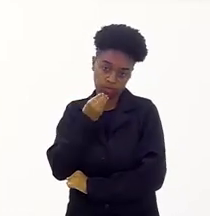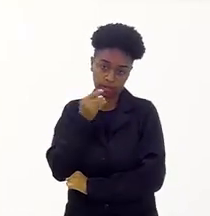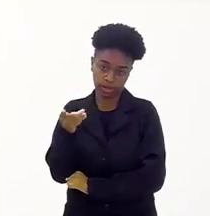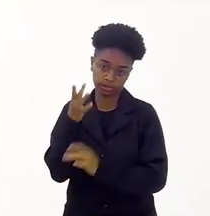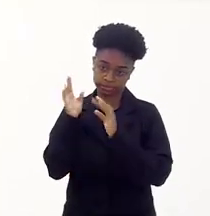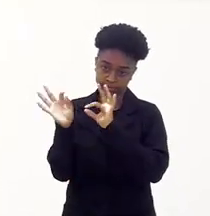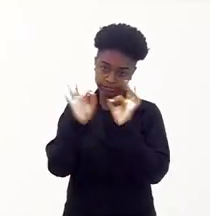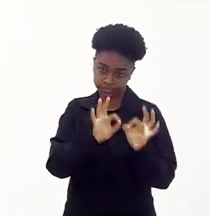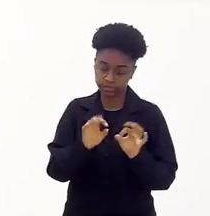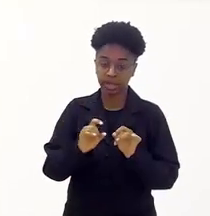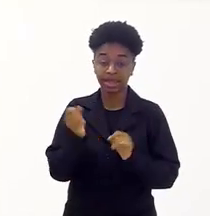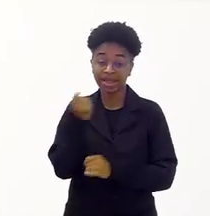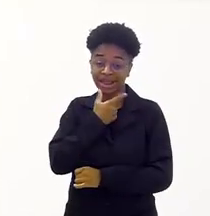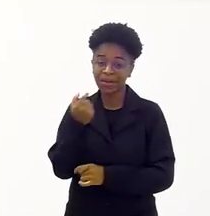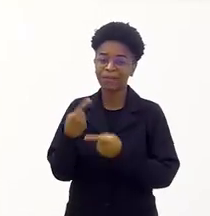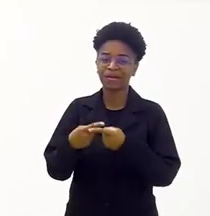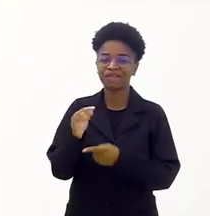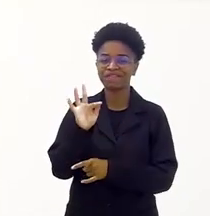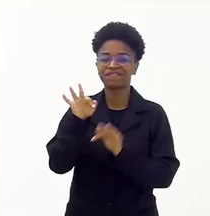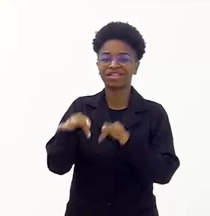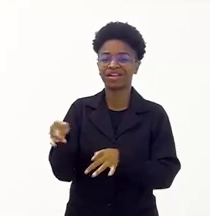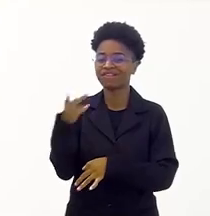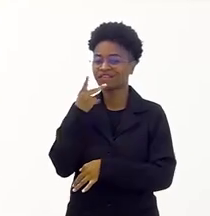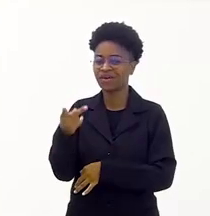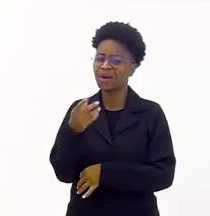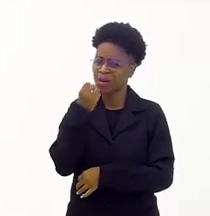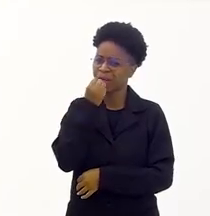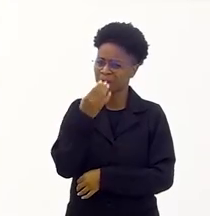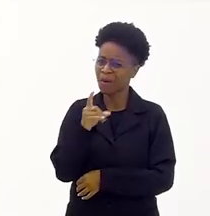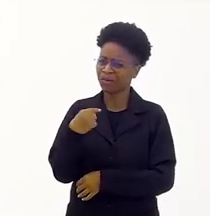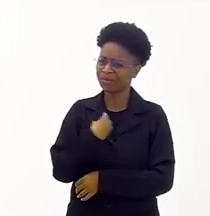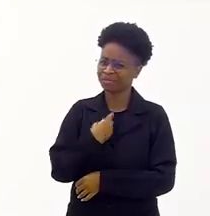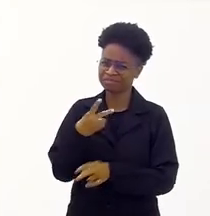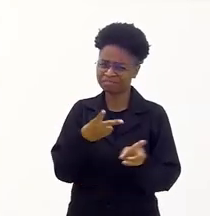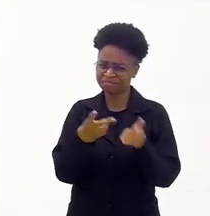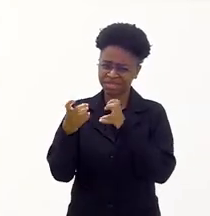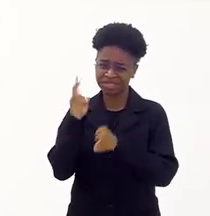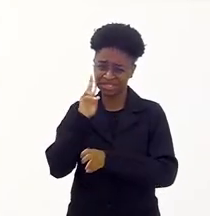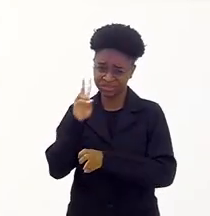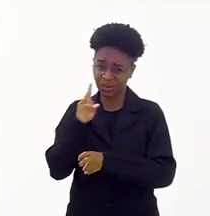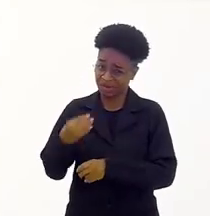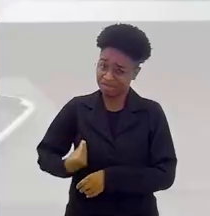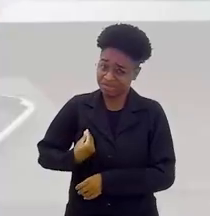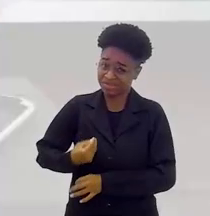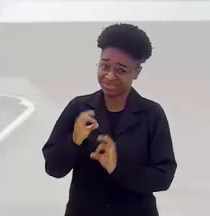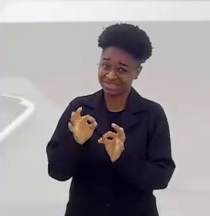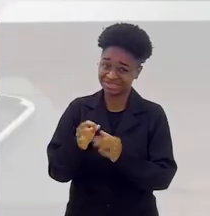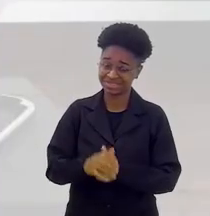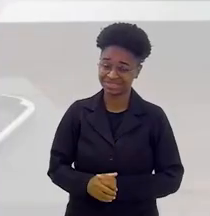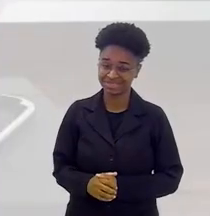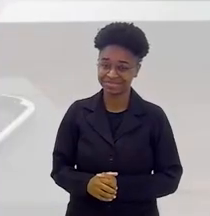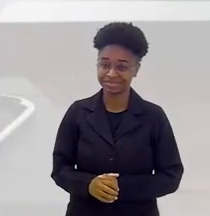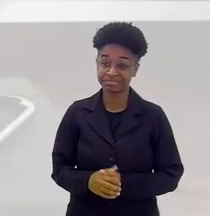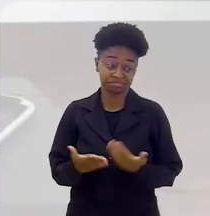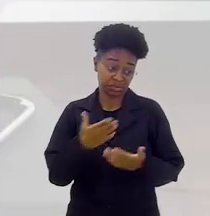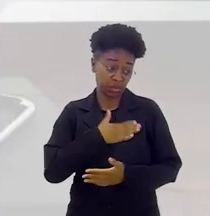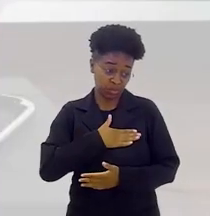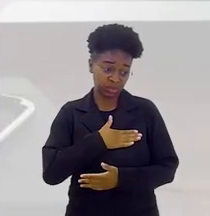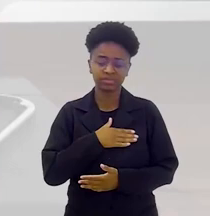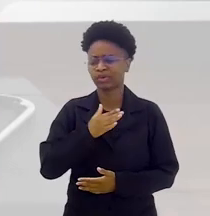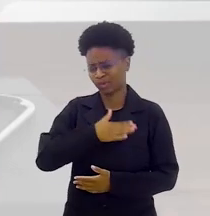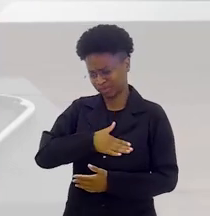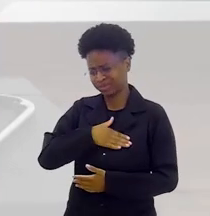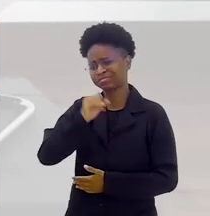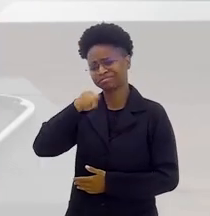ver. E foi muito engraçado que, ao final, ele falou para mim, olha, é muito bom a gente ver a história da gente enquanto está vivo, né? Então, ele